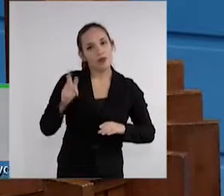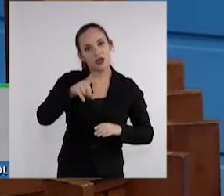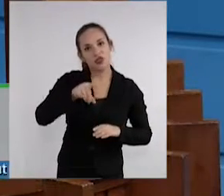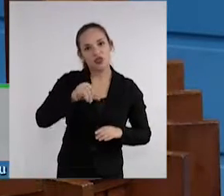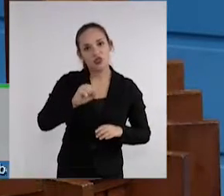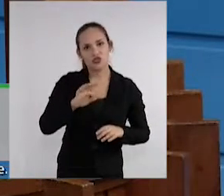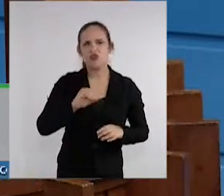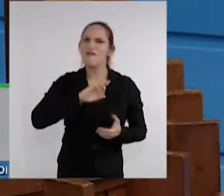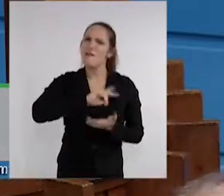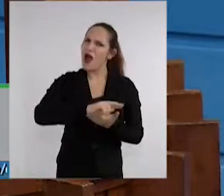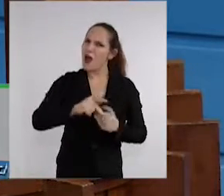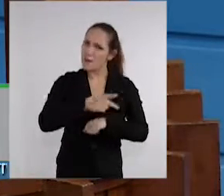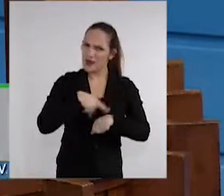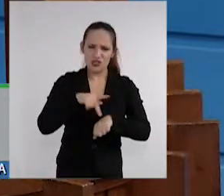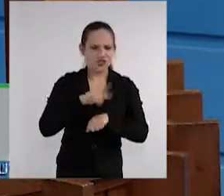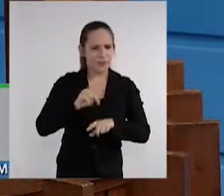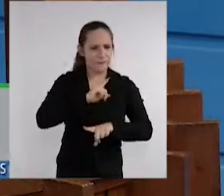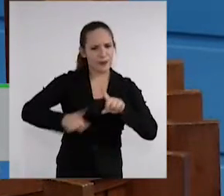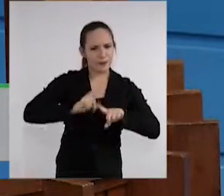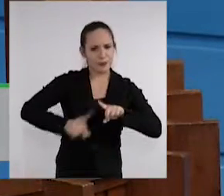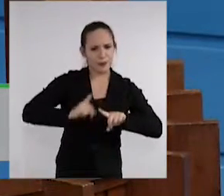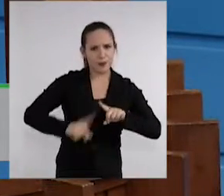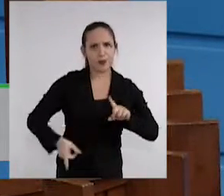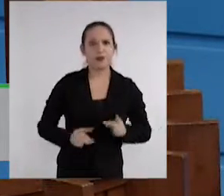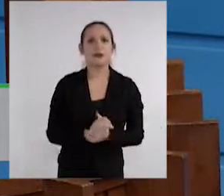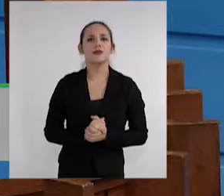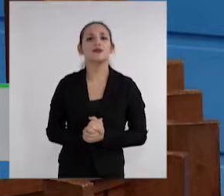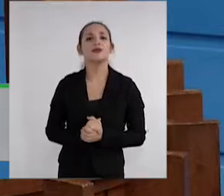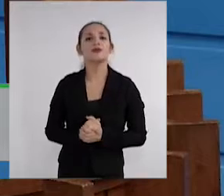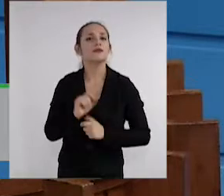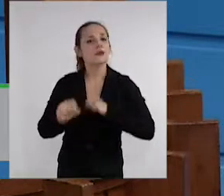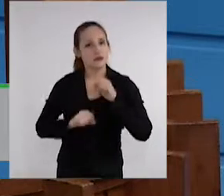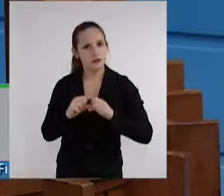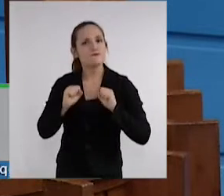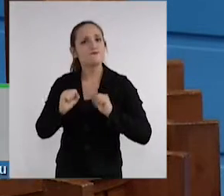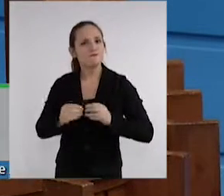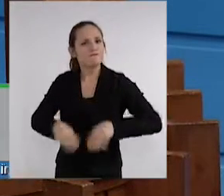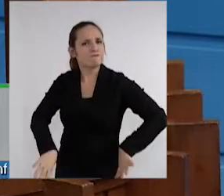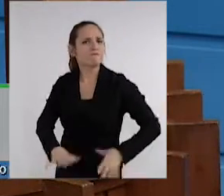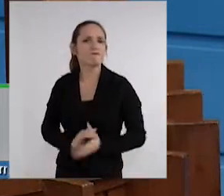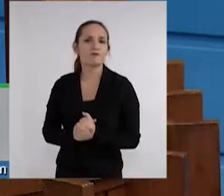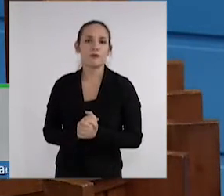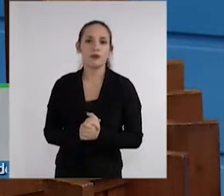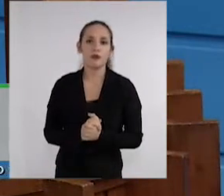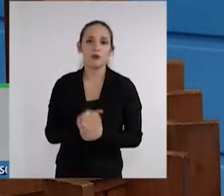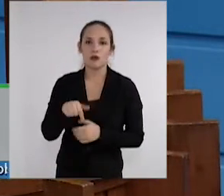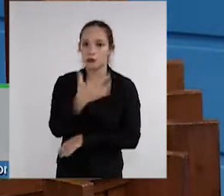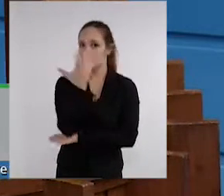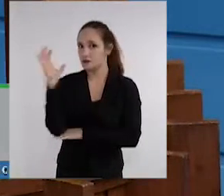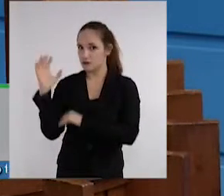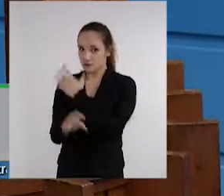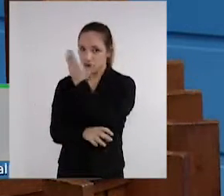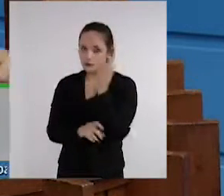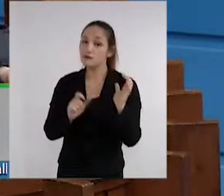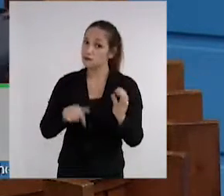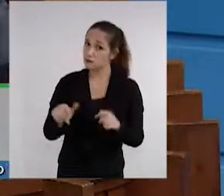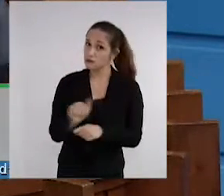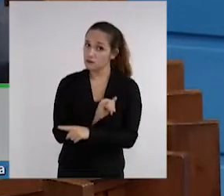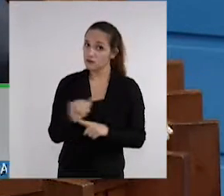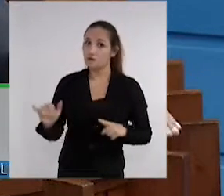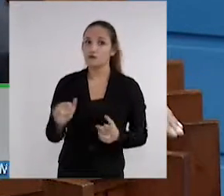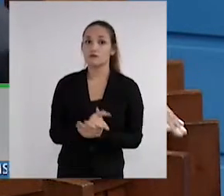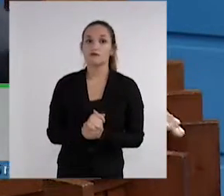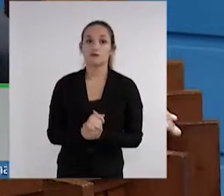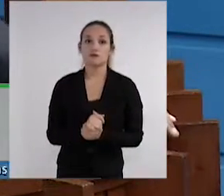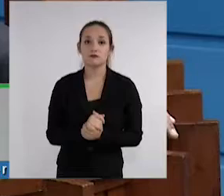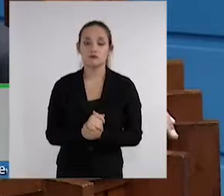nosso planeta, exatamente por conta dos riscos, dos graves danos ambientais que pode causar essa técnica de